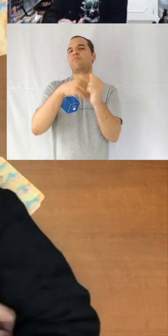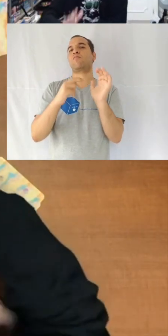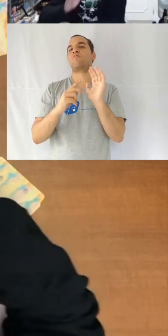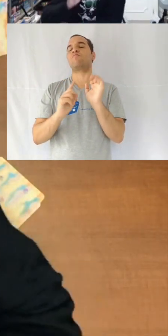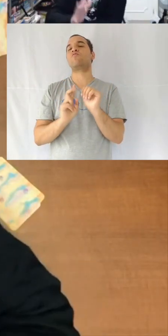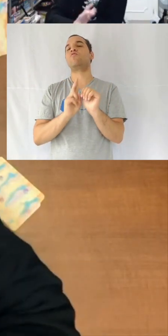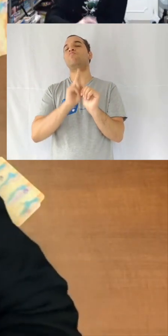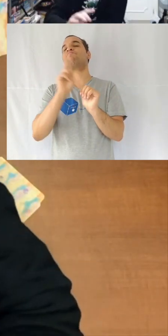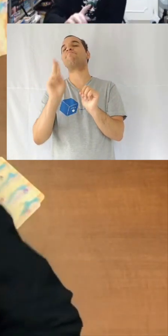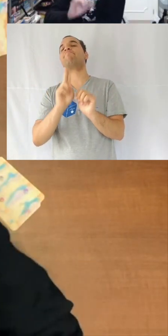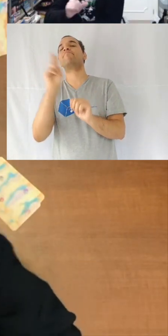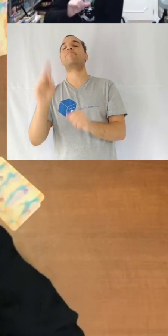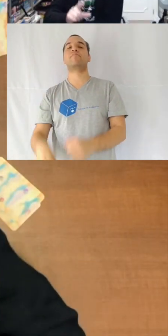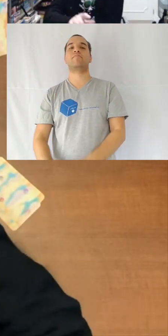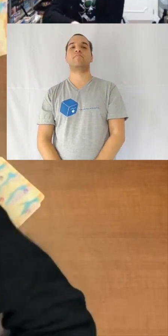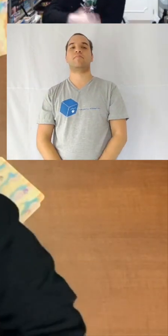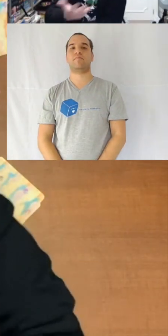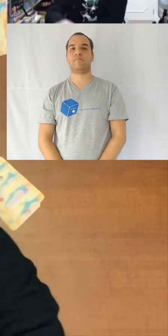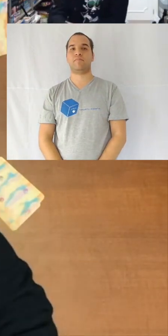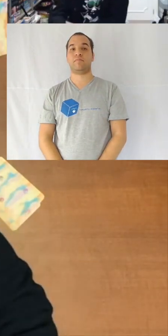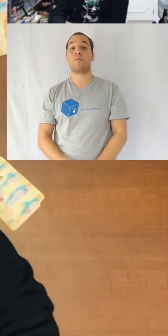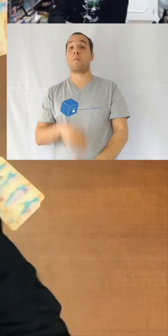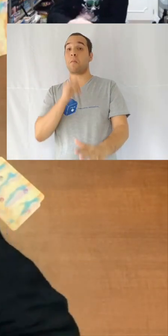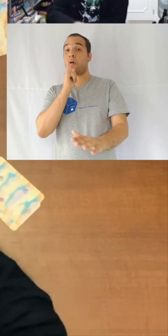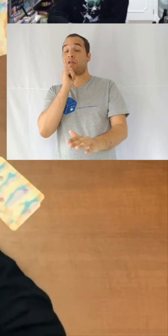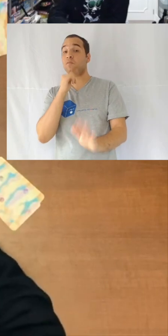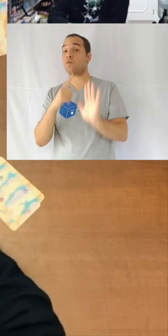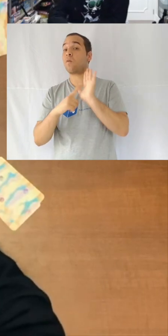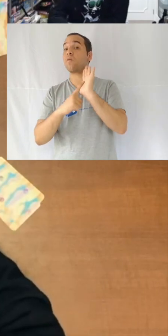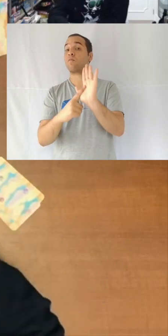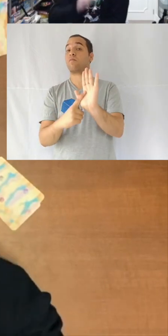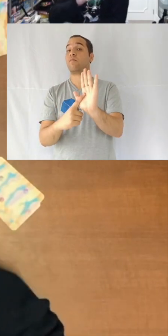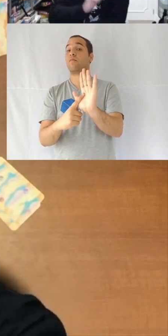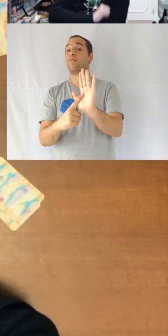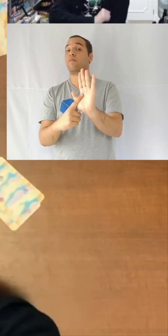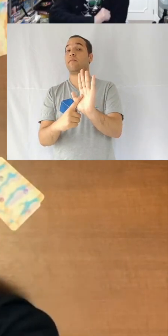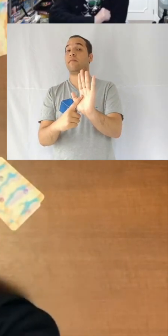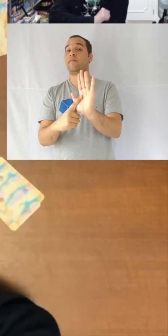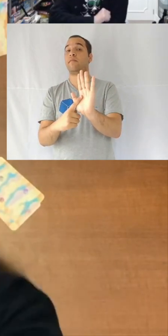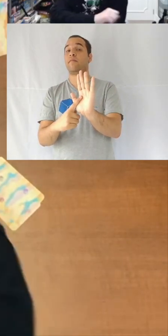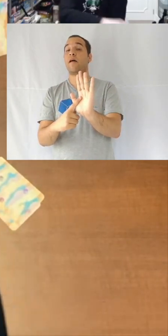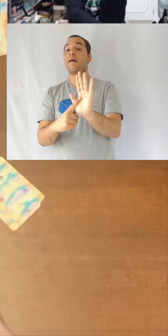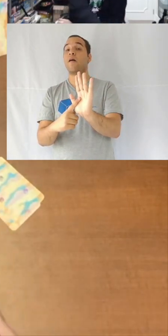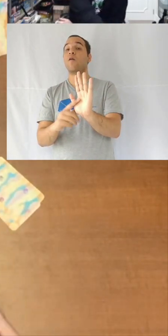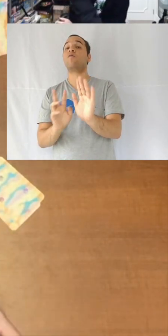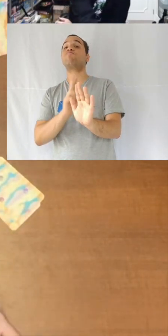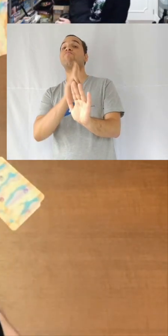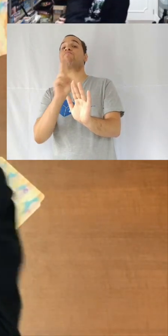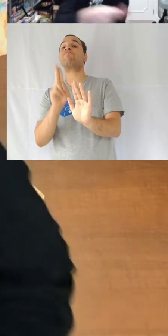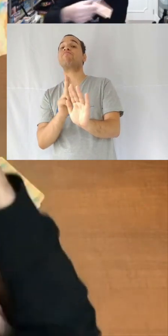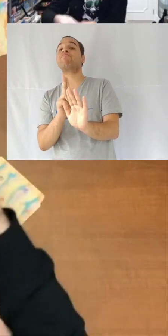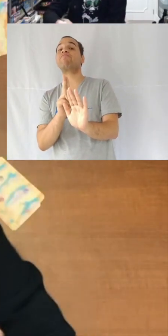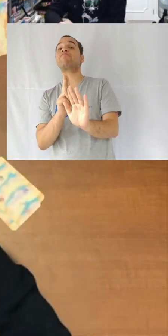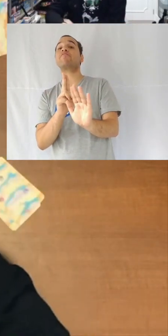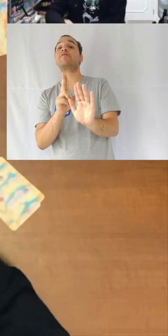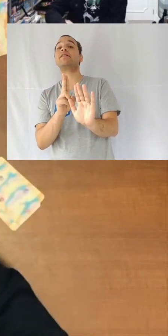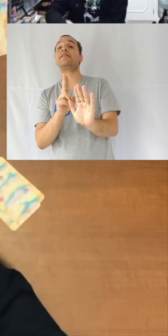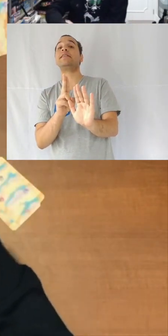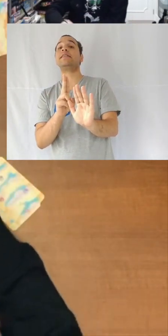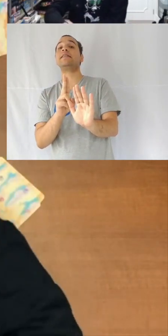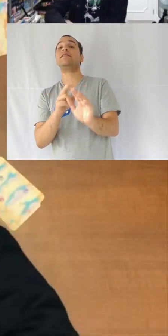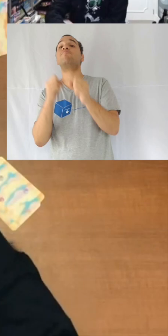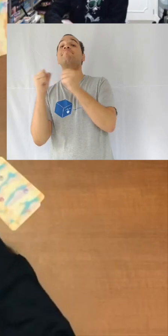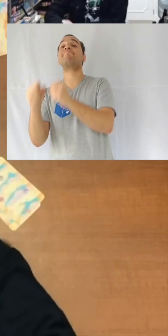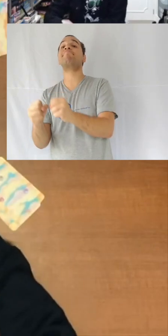baixar, vamos lá. Por que você baixa uma carta aberta ou uma carta fechada? Para usar o poder dela. Se você baixar a carta